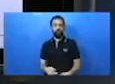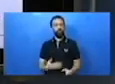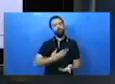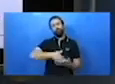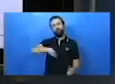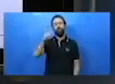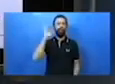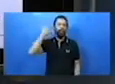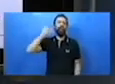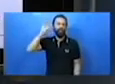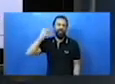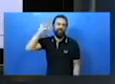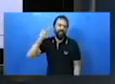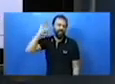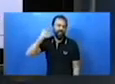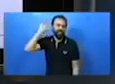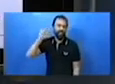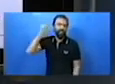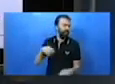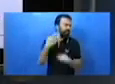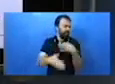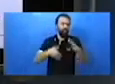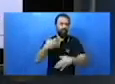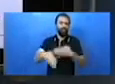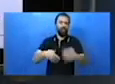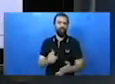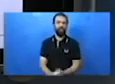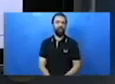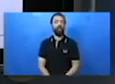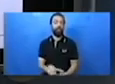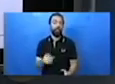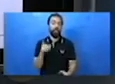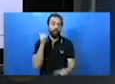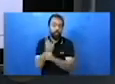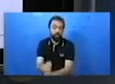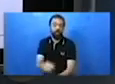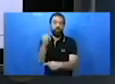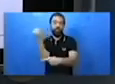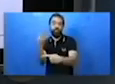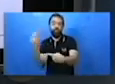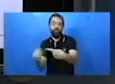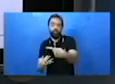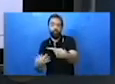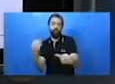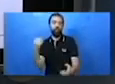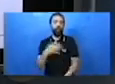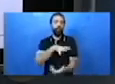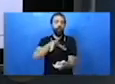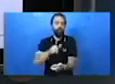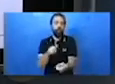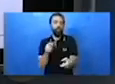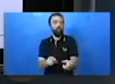pro resto da vida. Quando eu quero achar a fração de um número, a fração de um todo